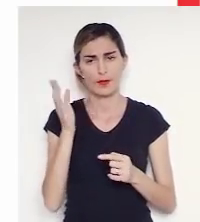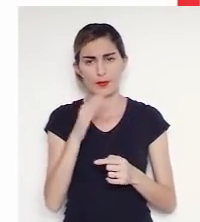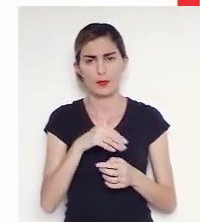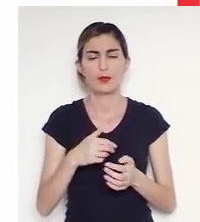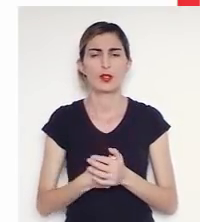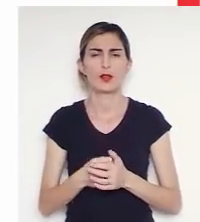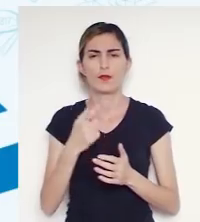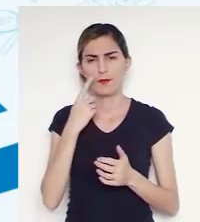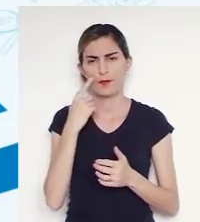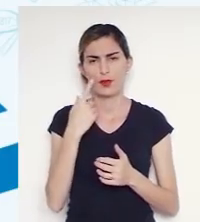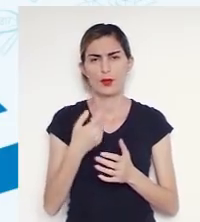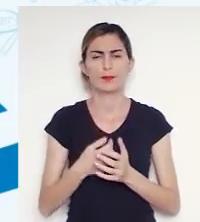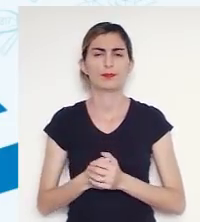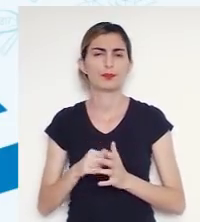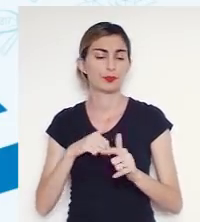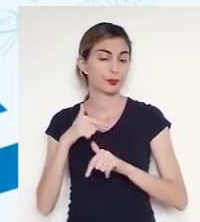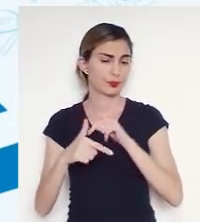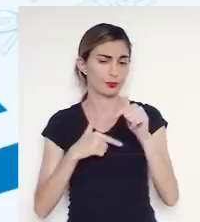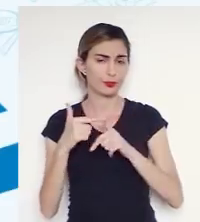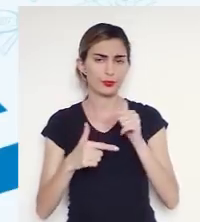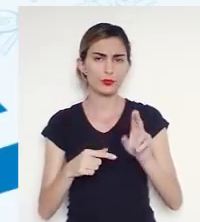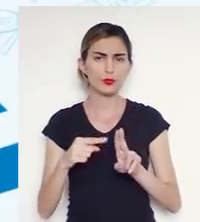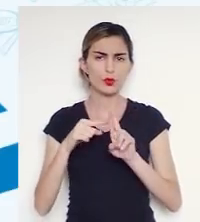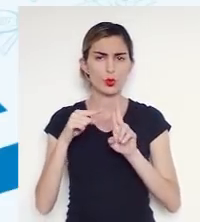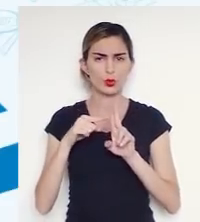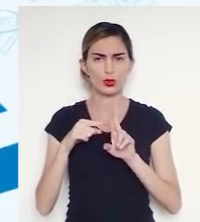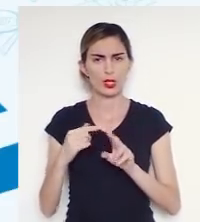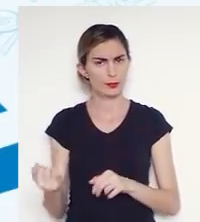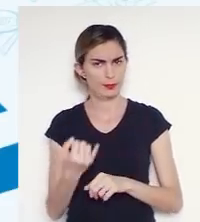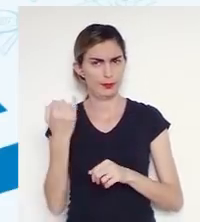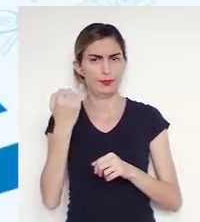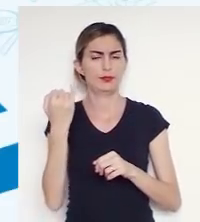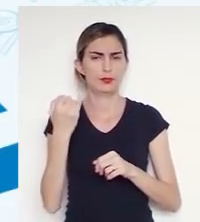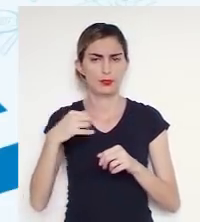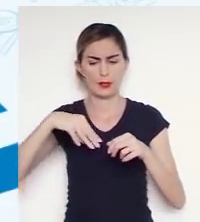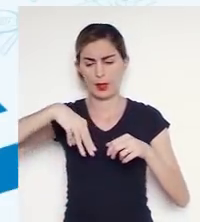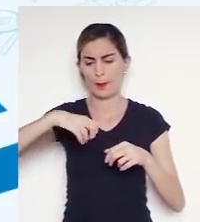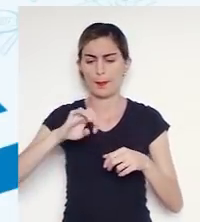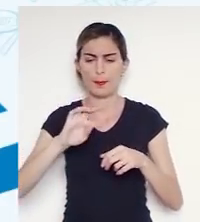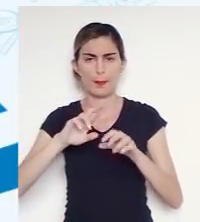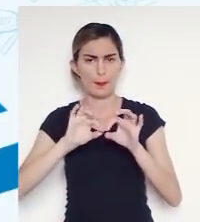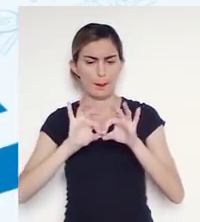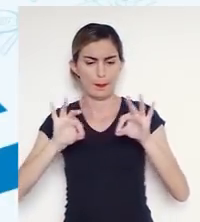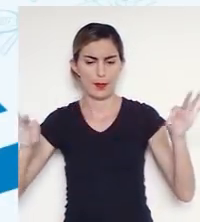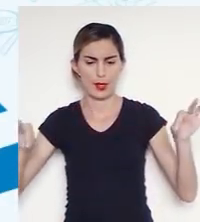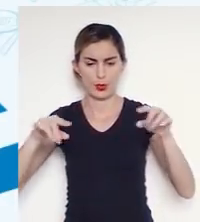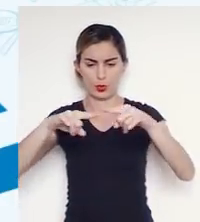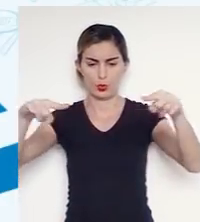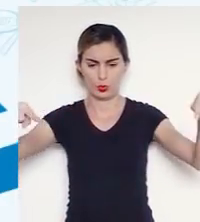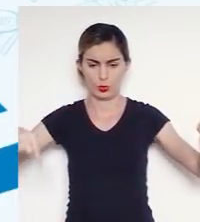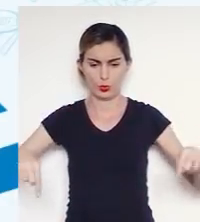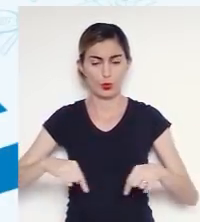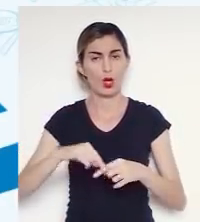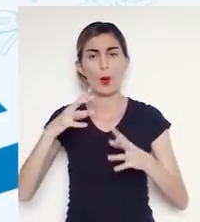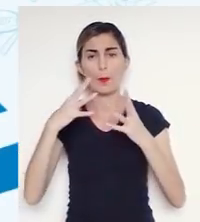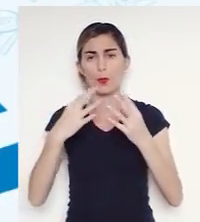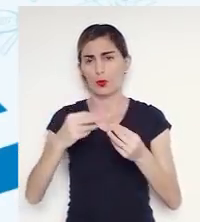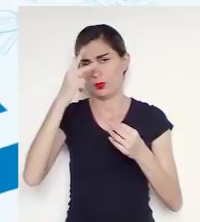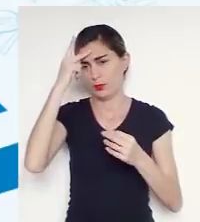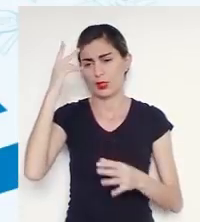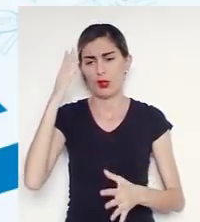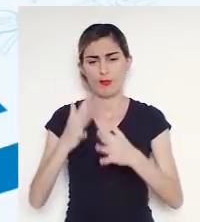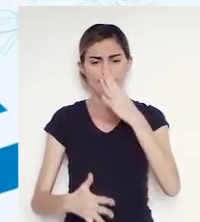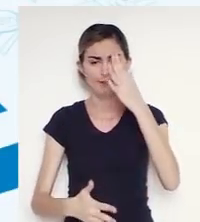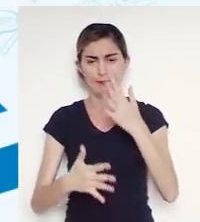Vamos lá! Olha só, quando a gente vai trabalhar com a unidade fundamental, metro quadrado, muitas pessoas se